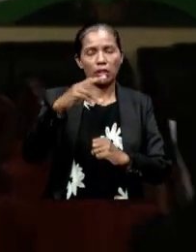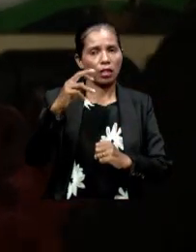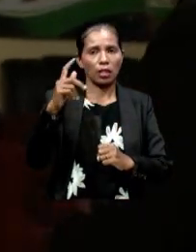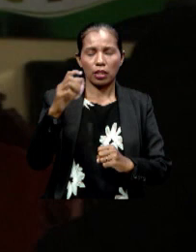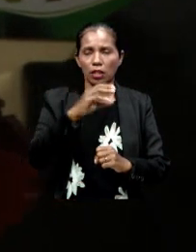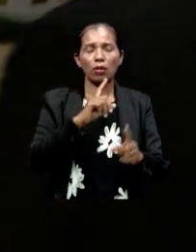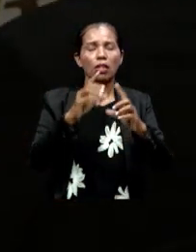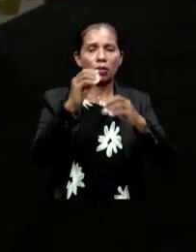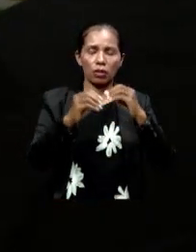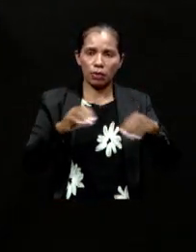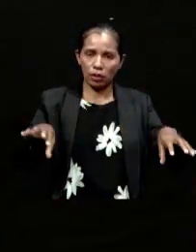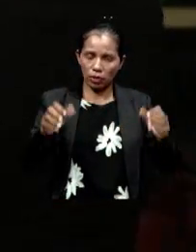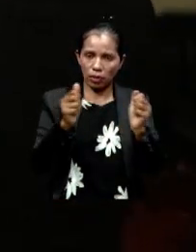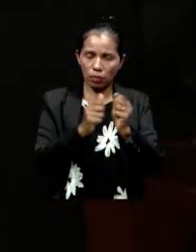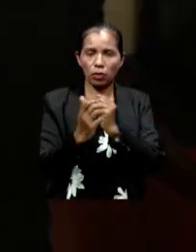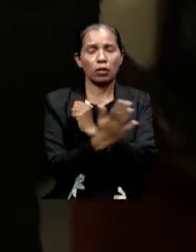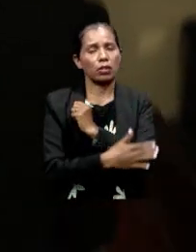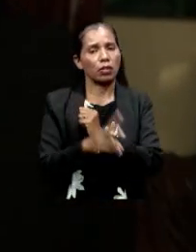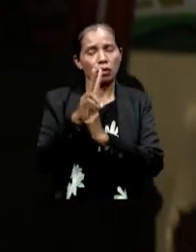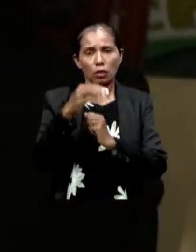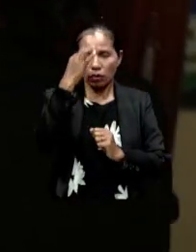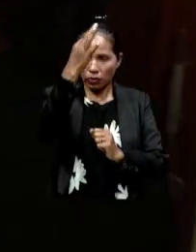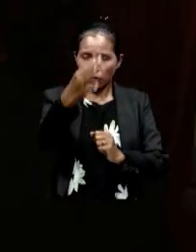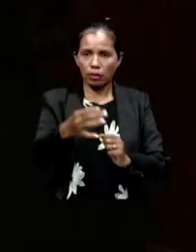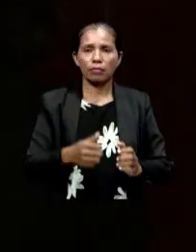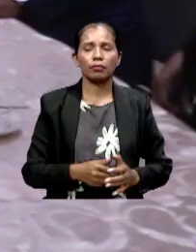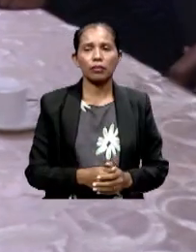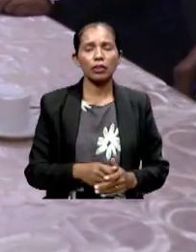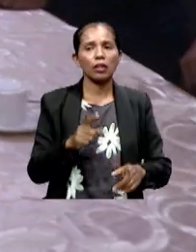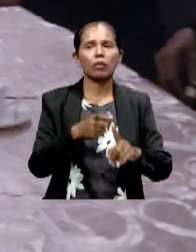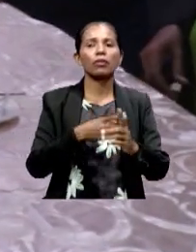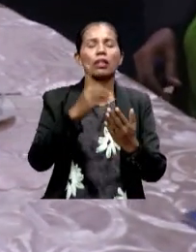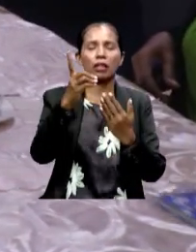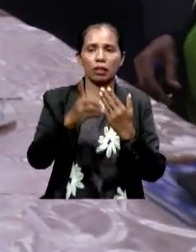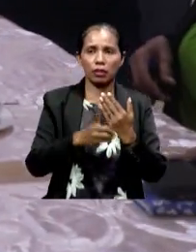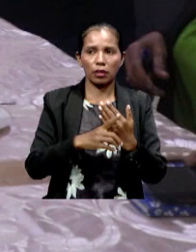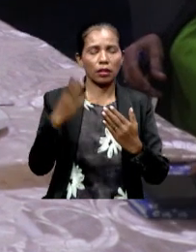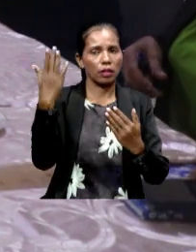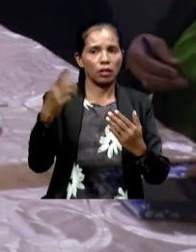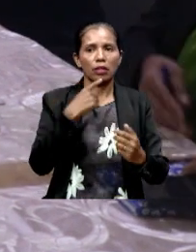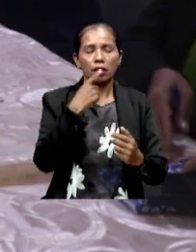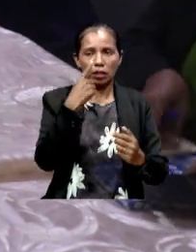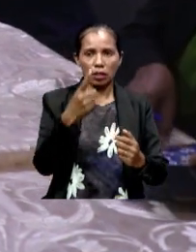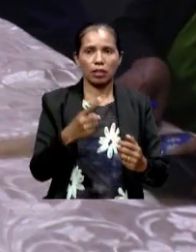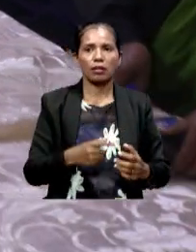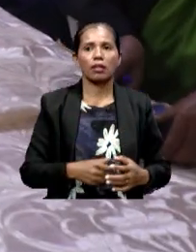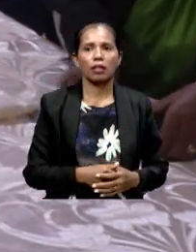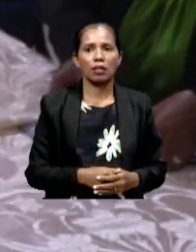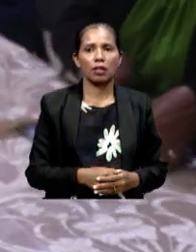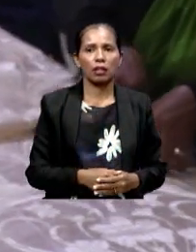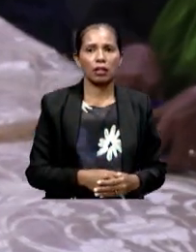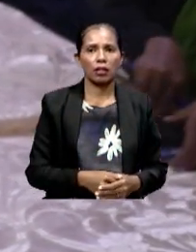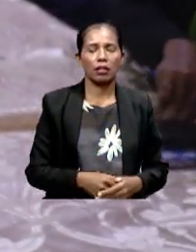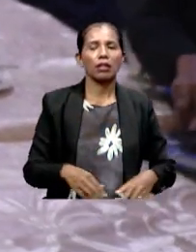Cooperação Internação Rua e Futuro. No nemos cargo em dezembro e evento voto de nem foi em Atete, kata convida mo